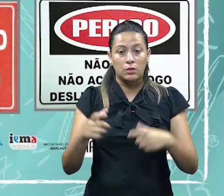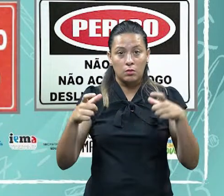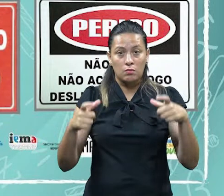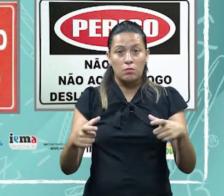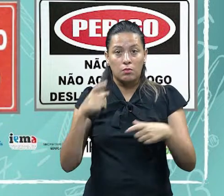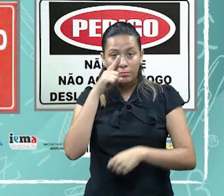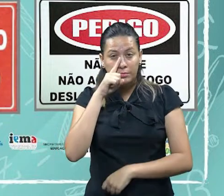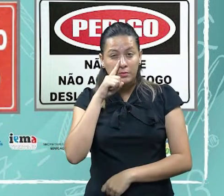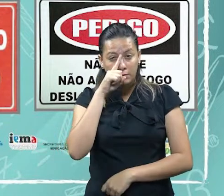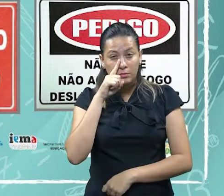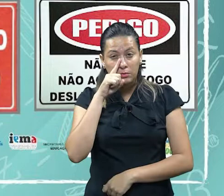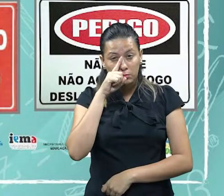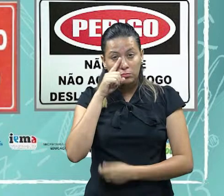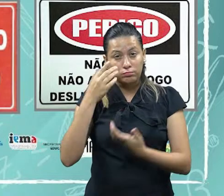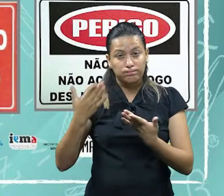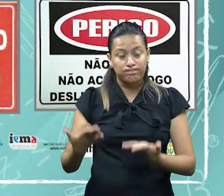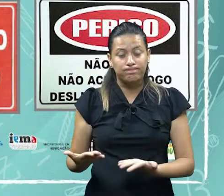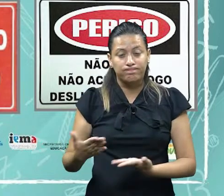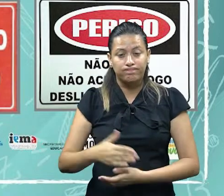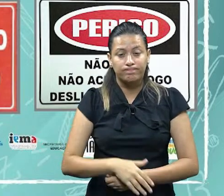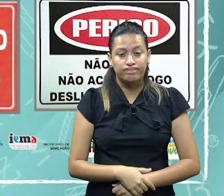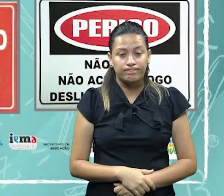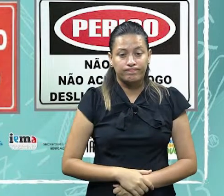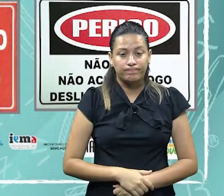é um local perigoso naquele momento.